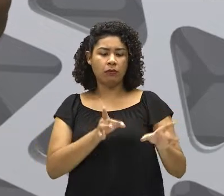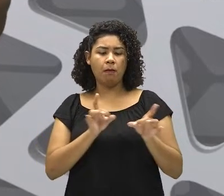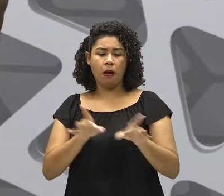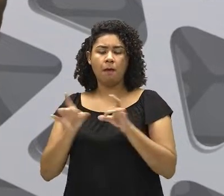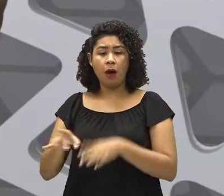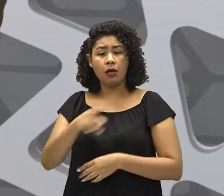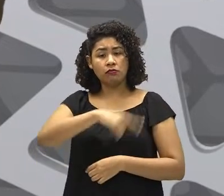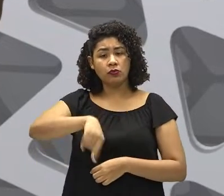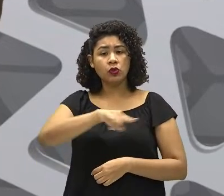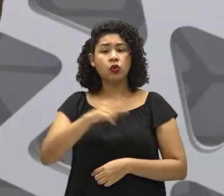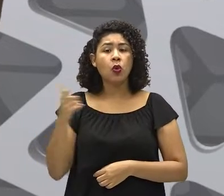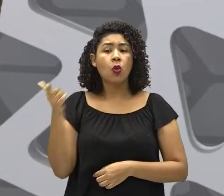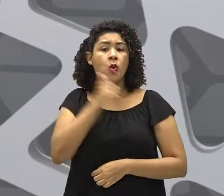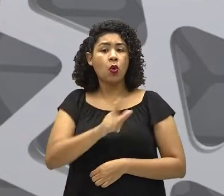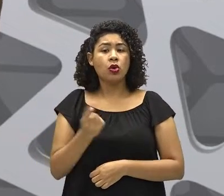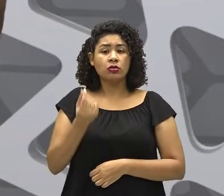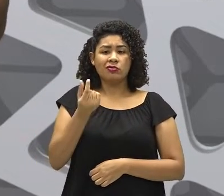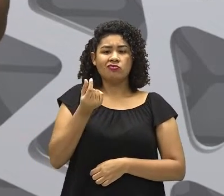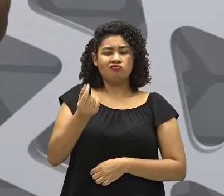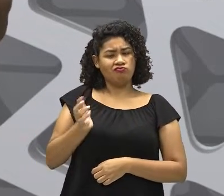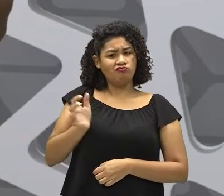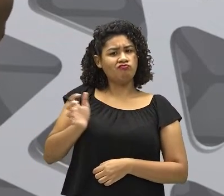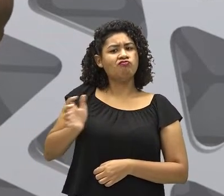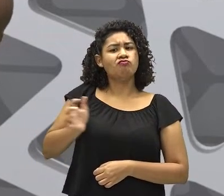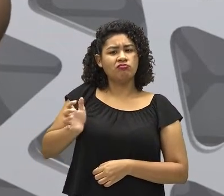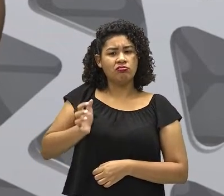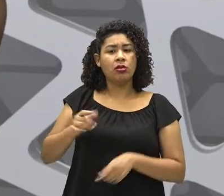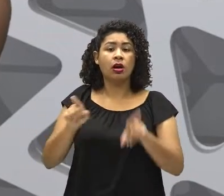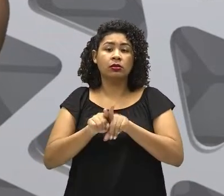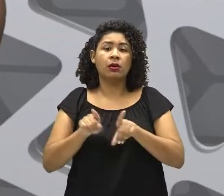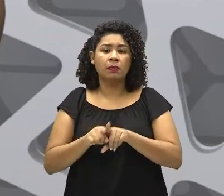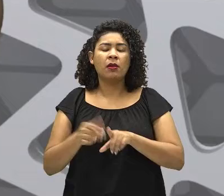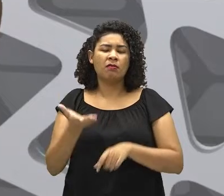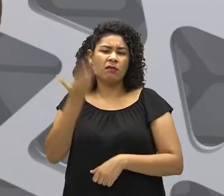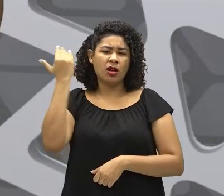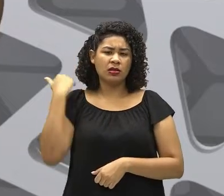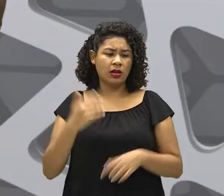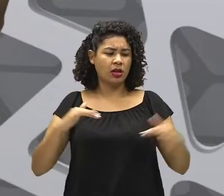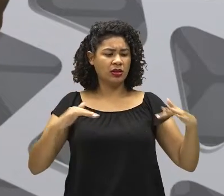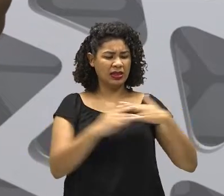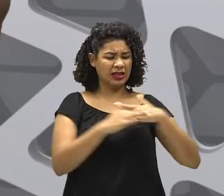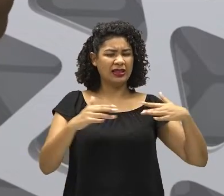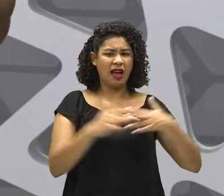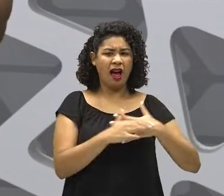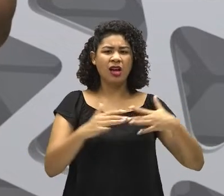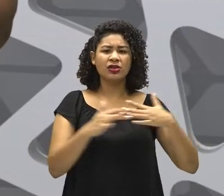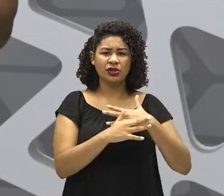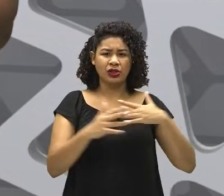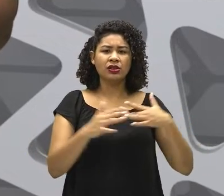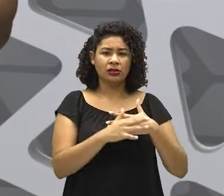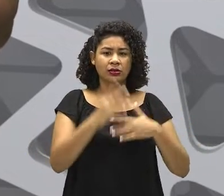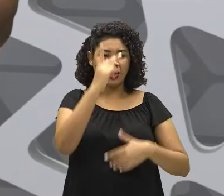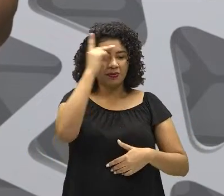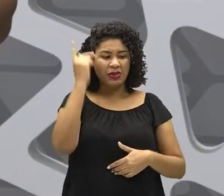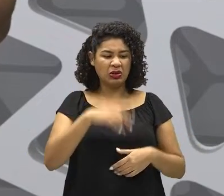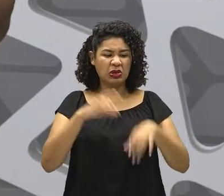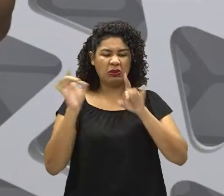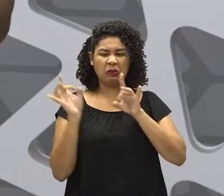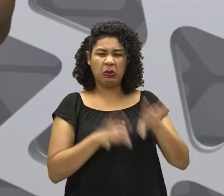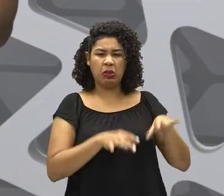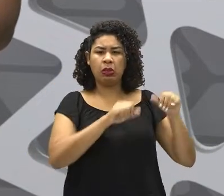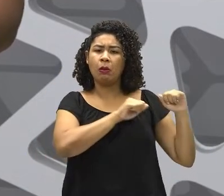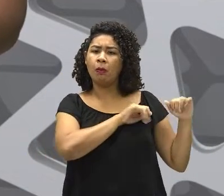isso, mas que cidades que antes abandonadas pelas pessoas para ir para o campo, né?